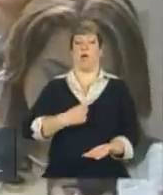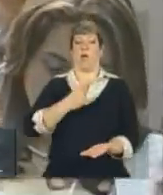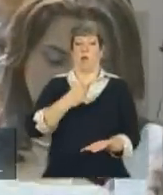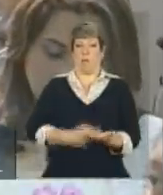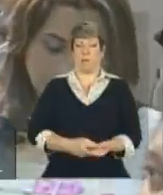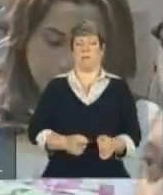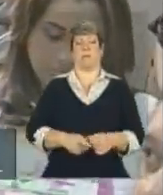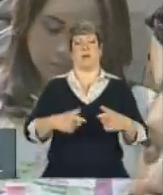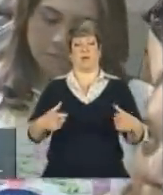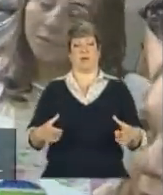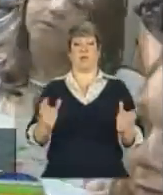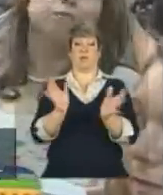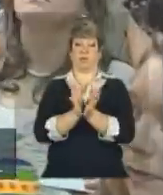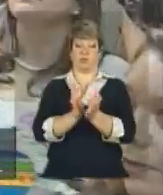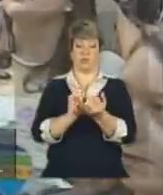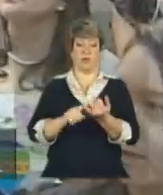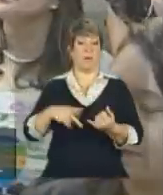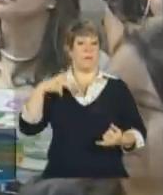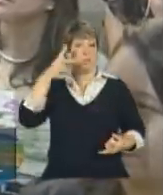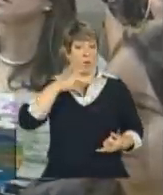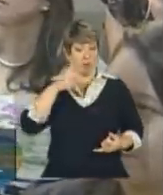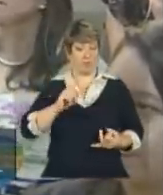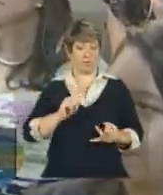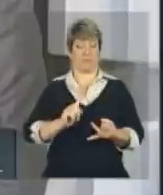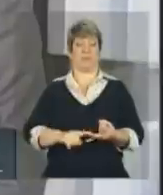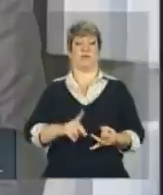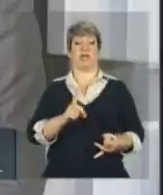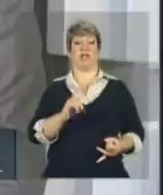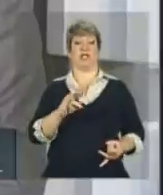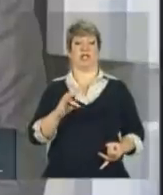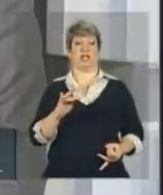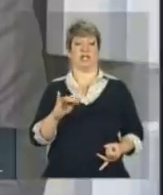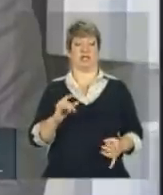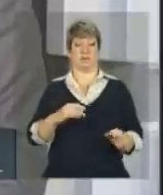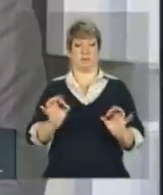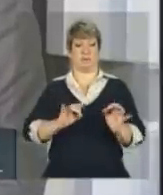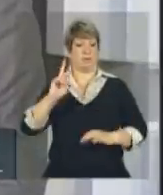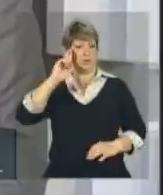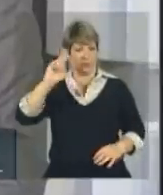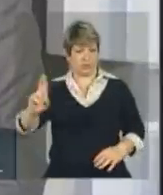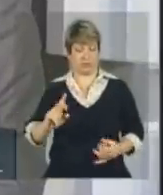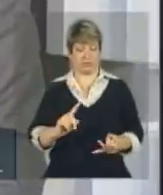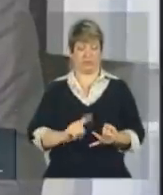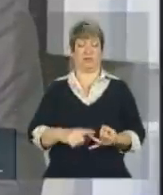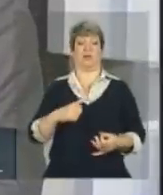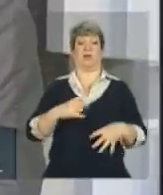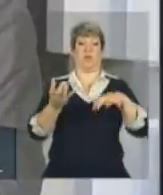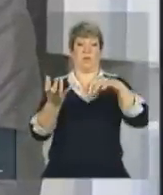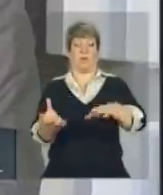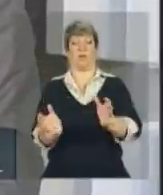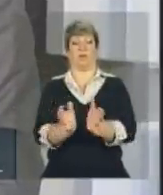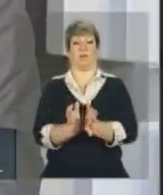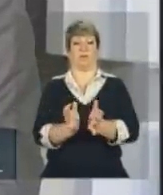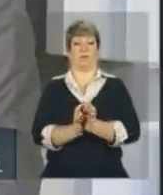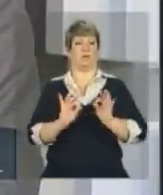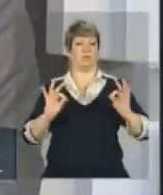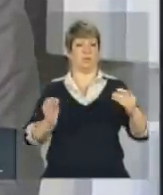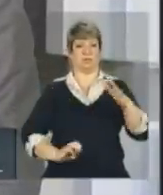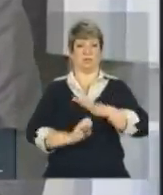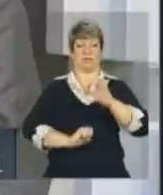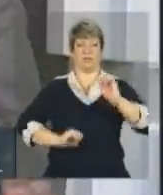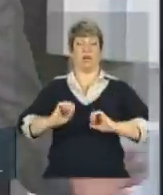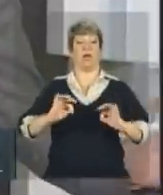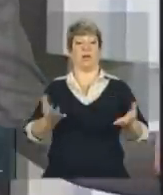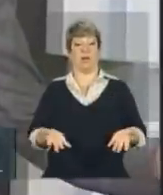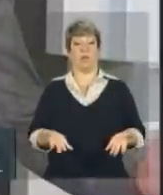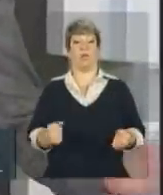da classe política, dos dirigentes, da classe empresarial, do Congresso Nacional, e não é